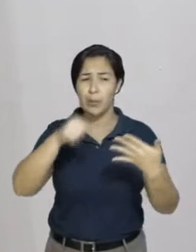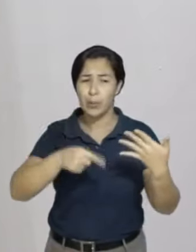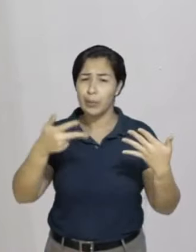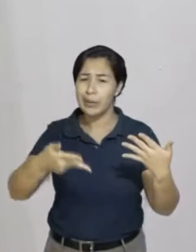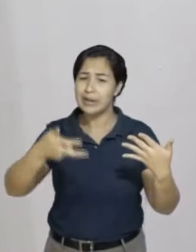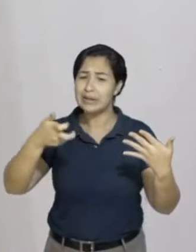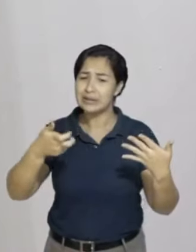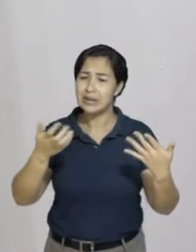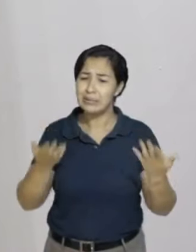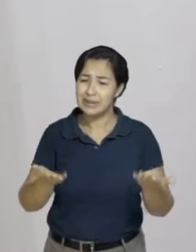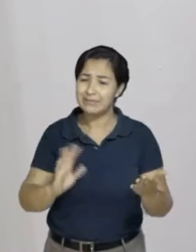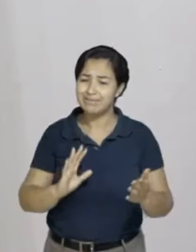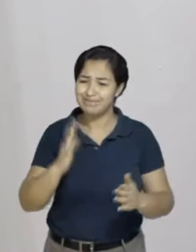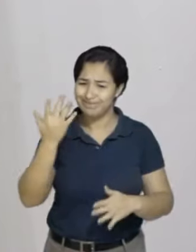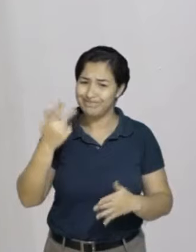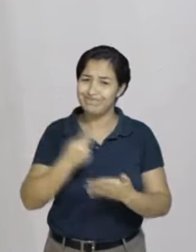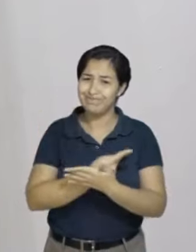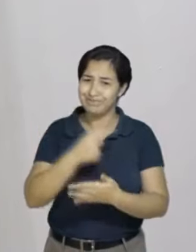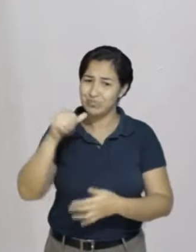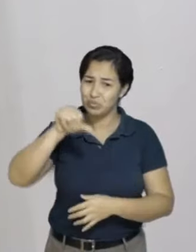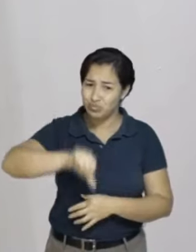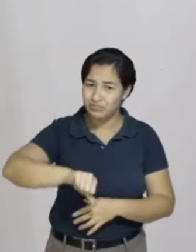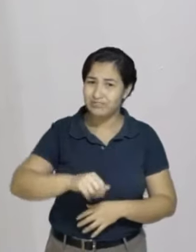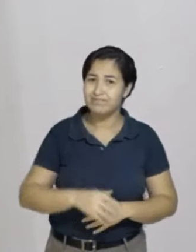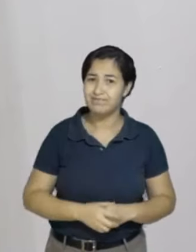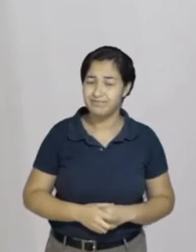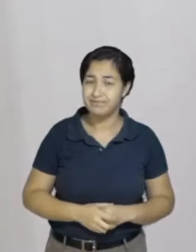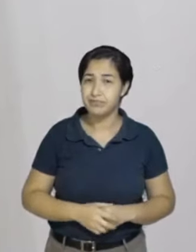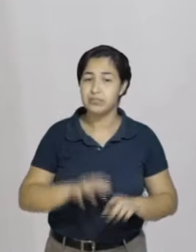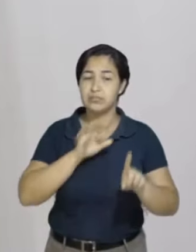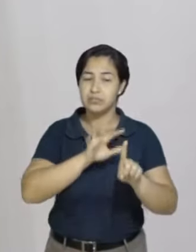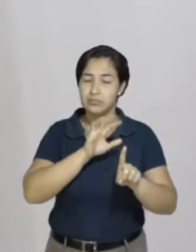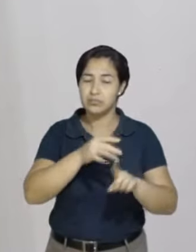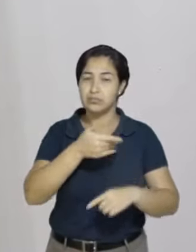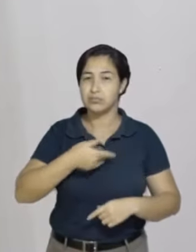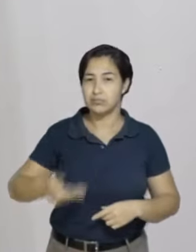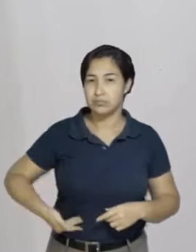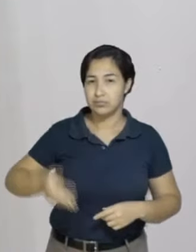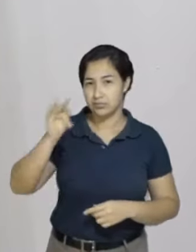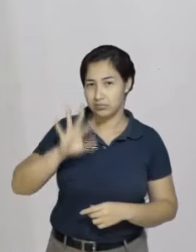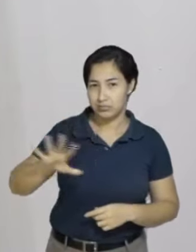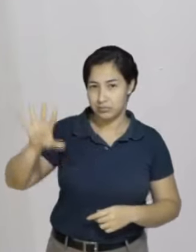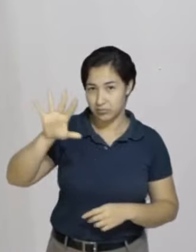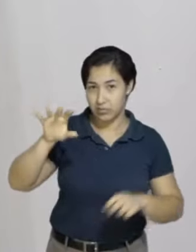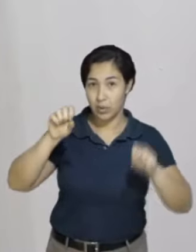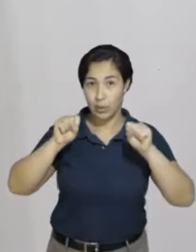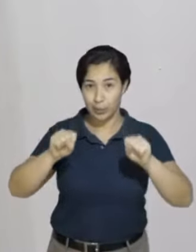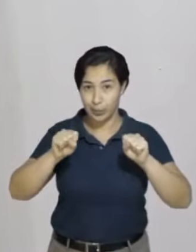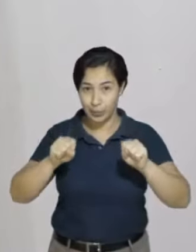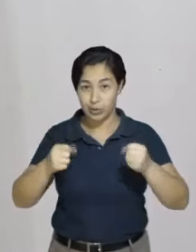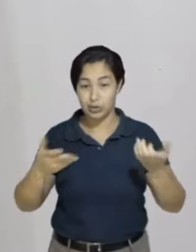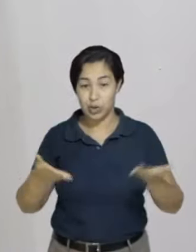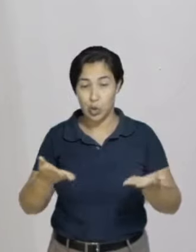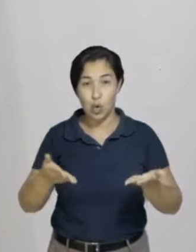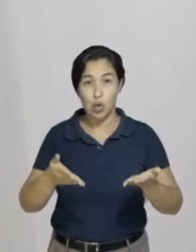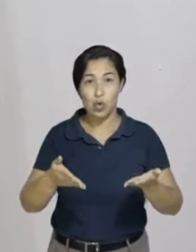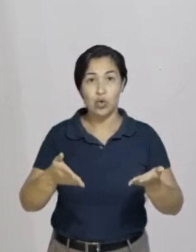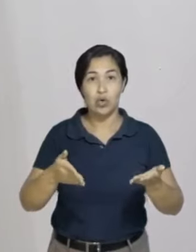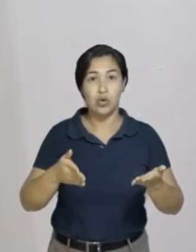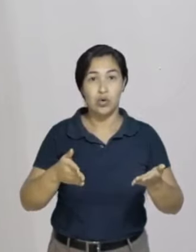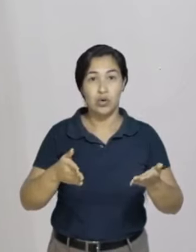temos que estar atentos temos que pressionar o Governo Federal para que pelo menos a situação não pior ainda